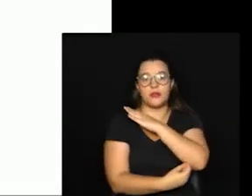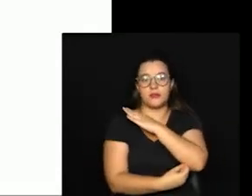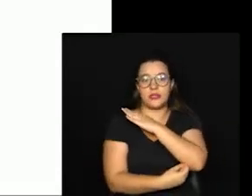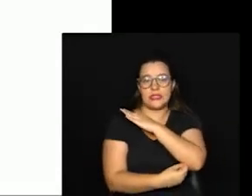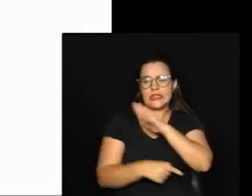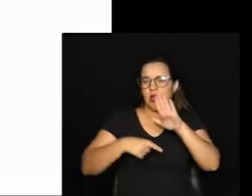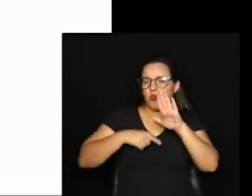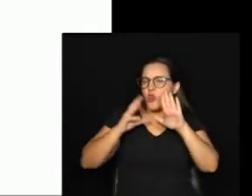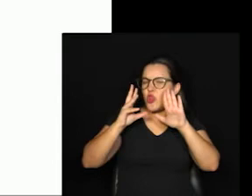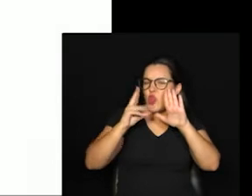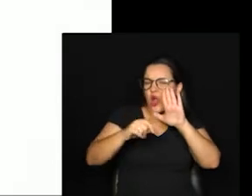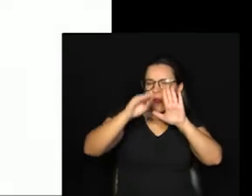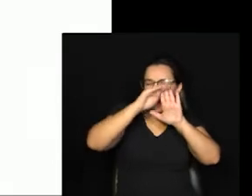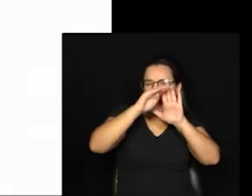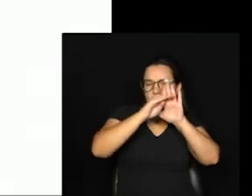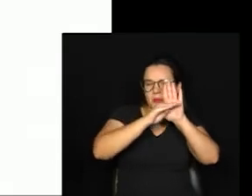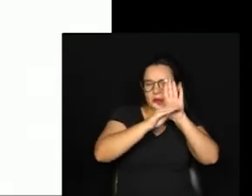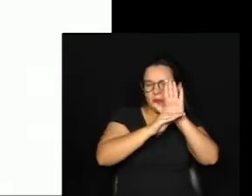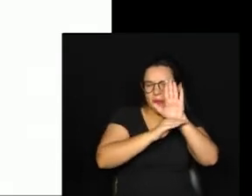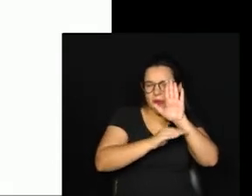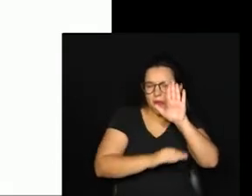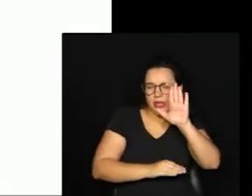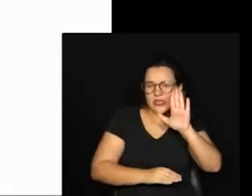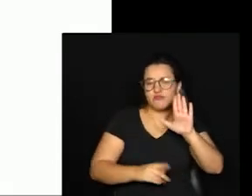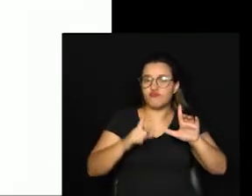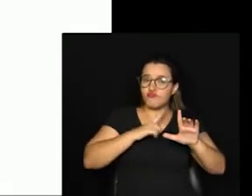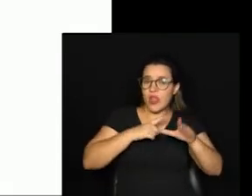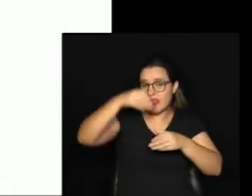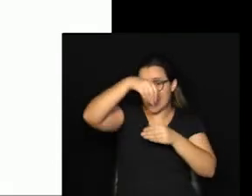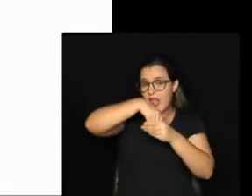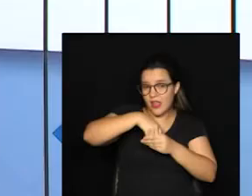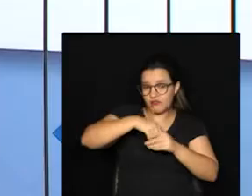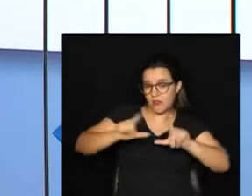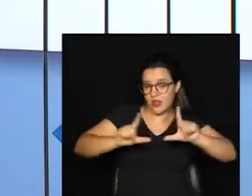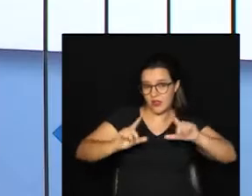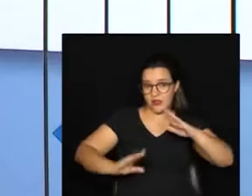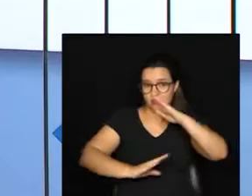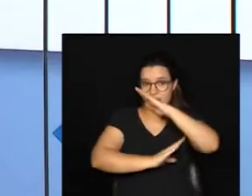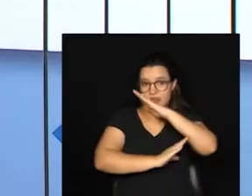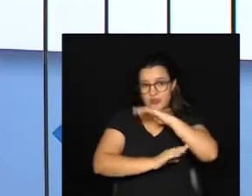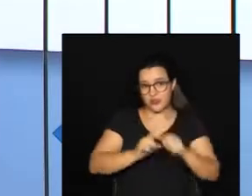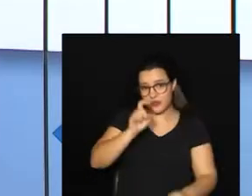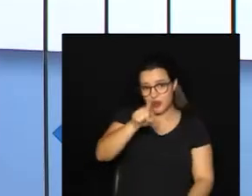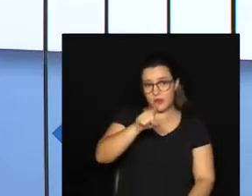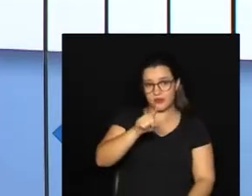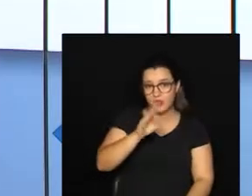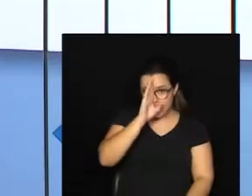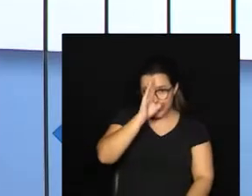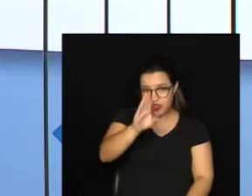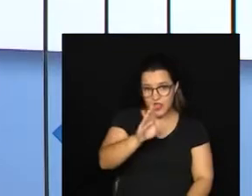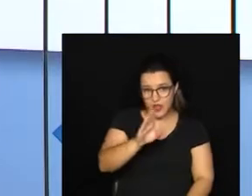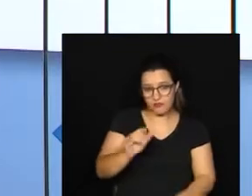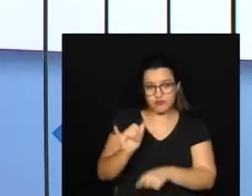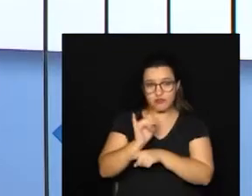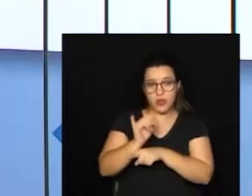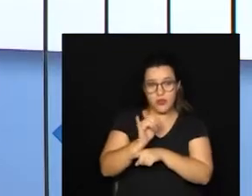a programação, ali você vai entender como é e também tem um link para cair direto no